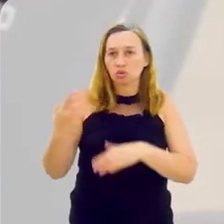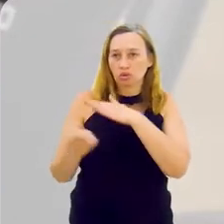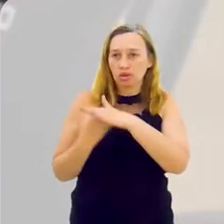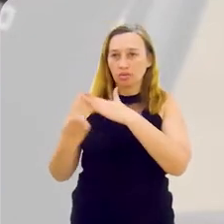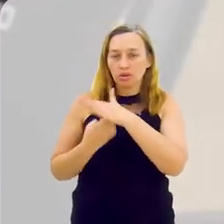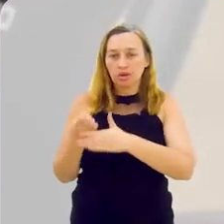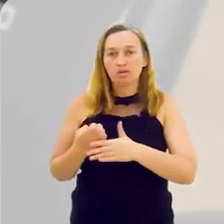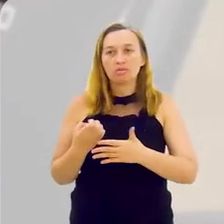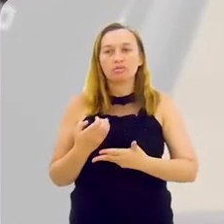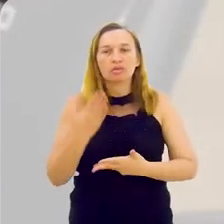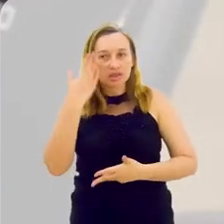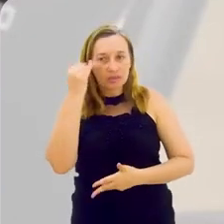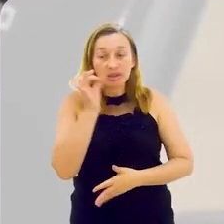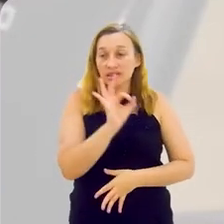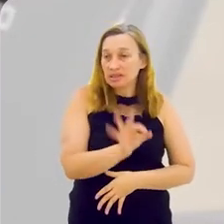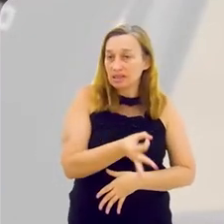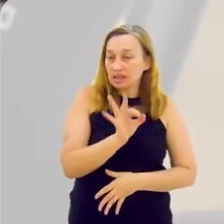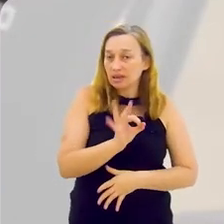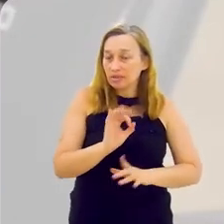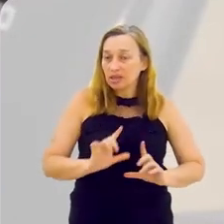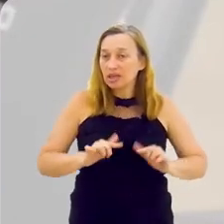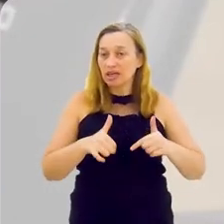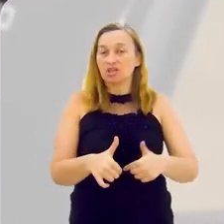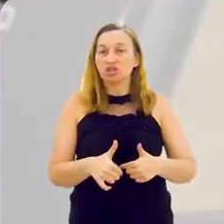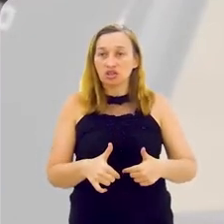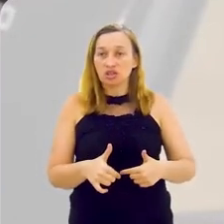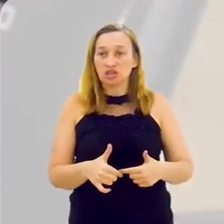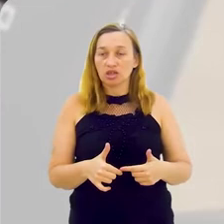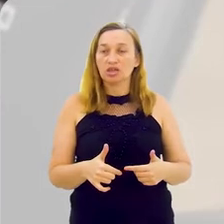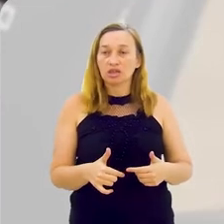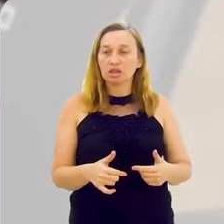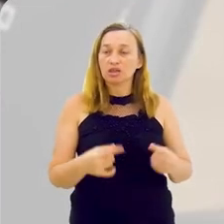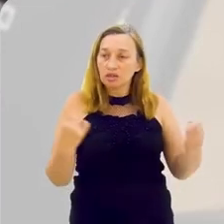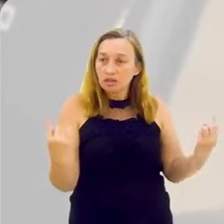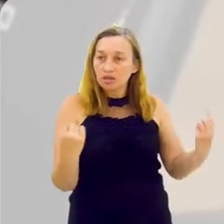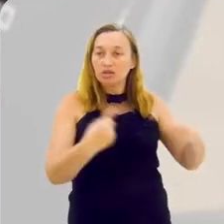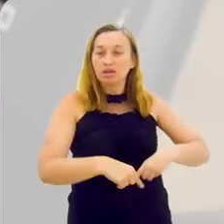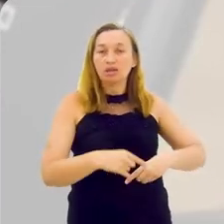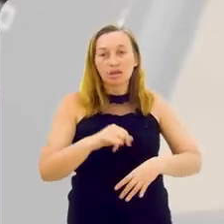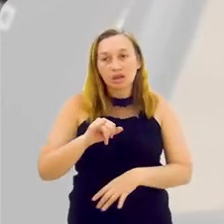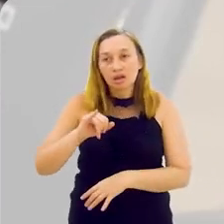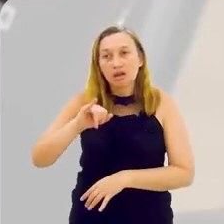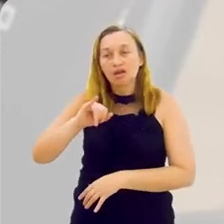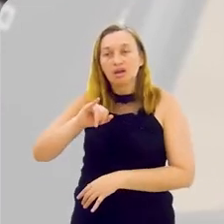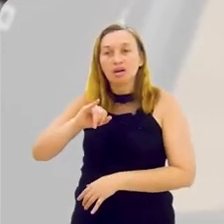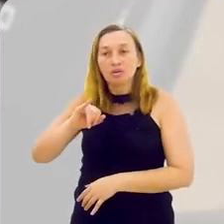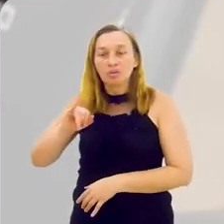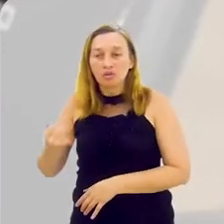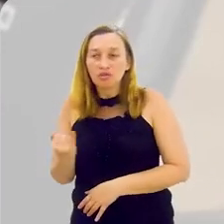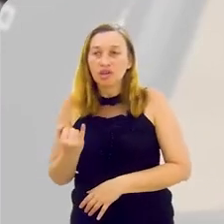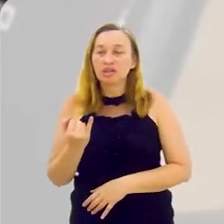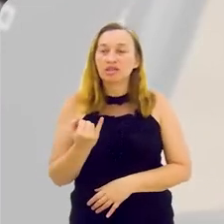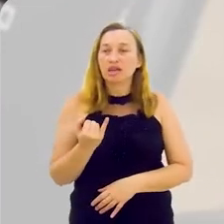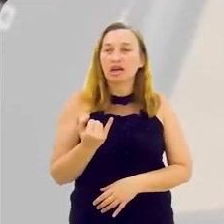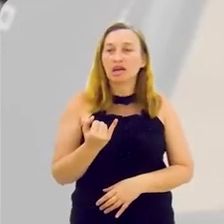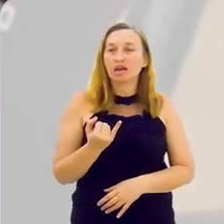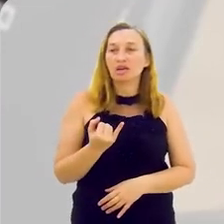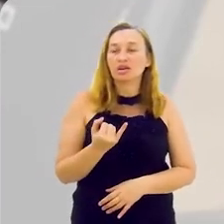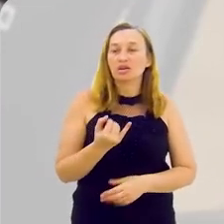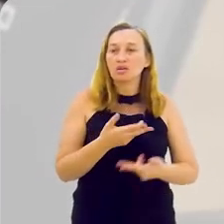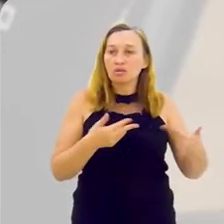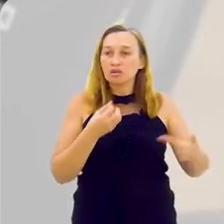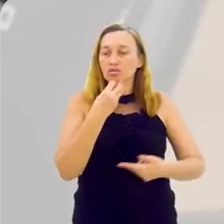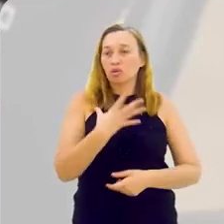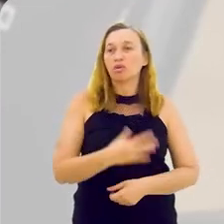também organizar a gestão da sua empresa para lidar exatamente com esses fatores de competitividade e realmente tirar proveito,